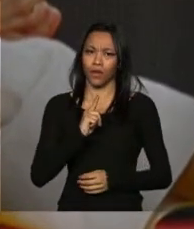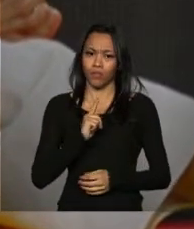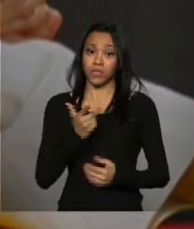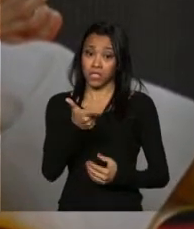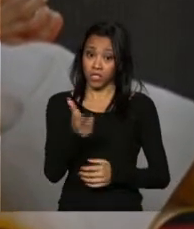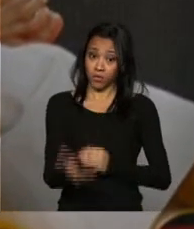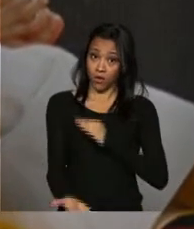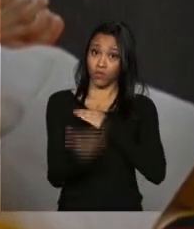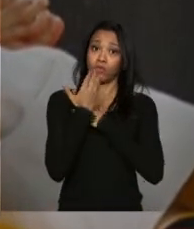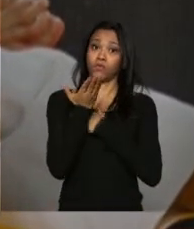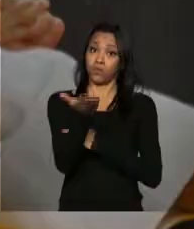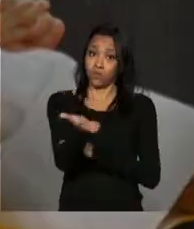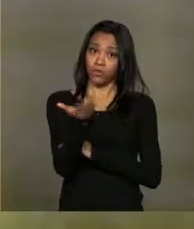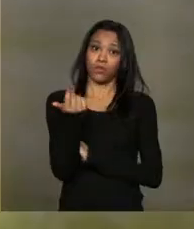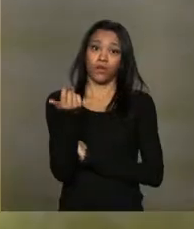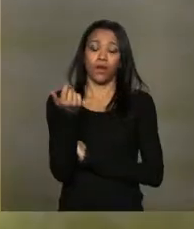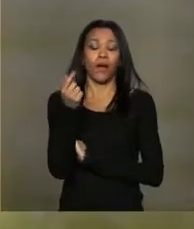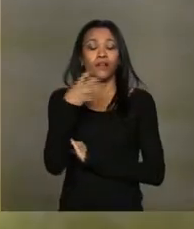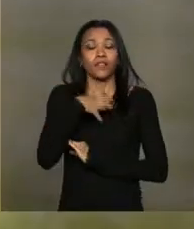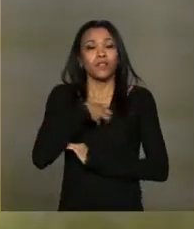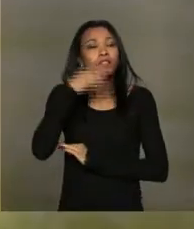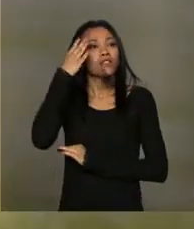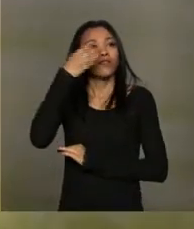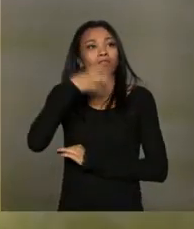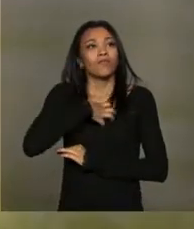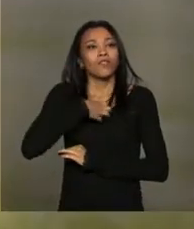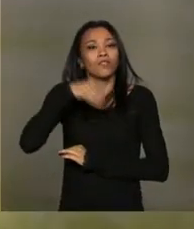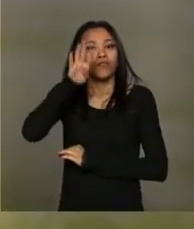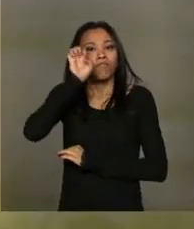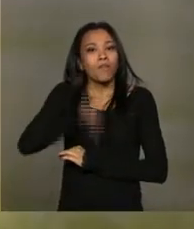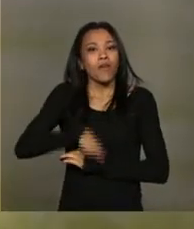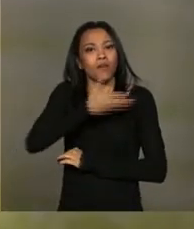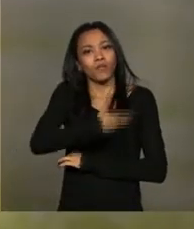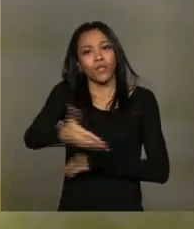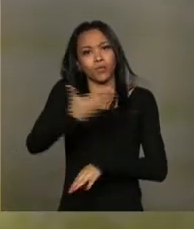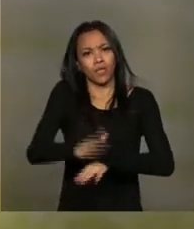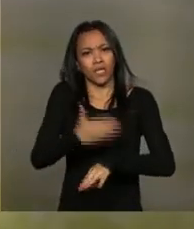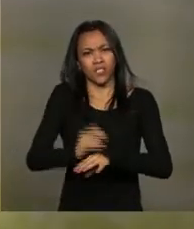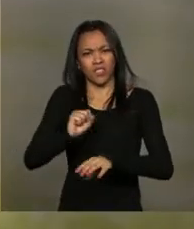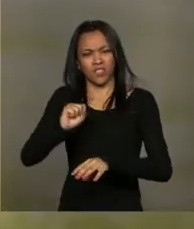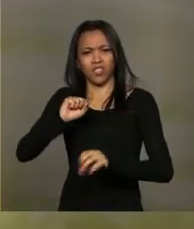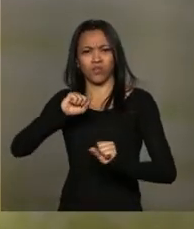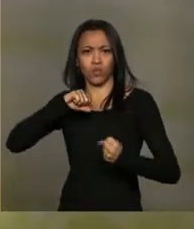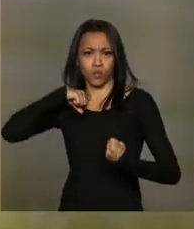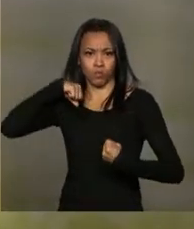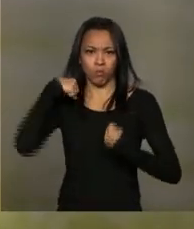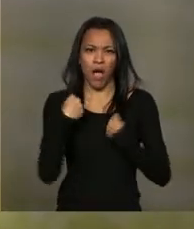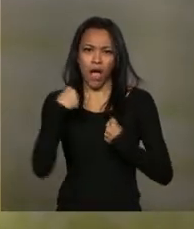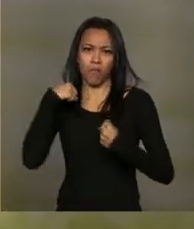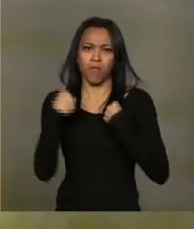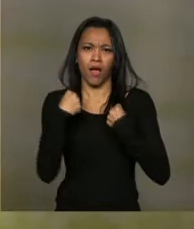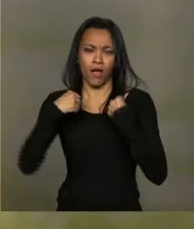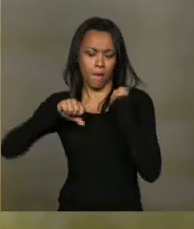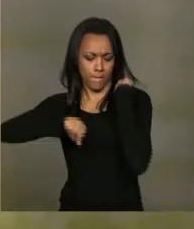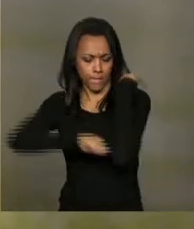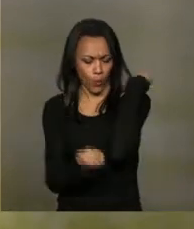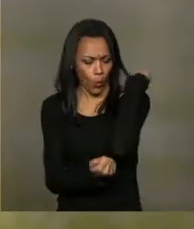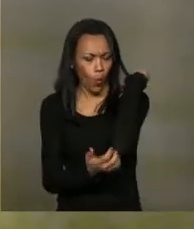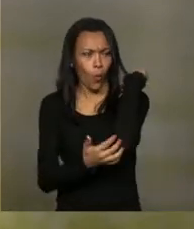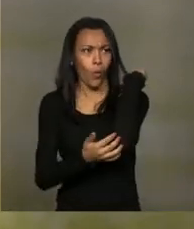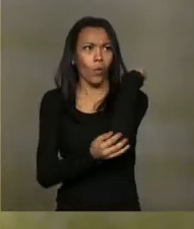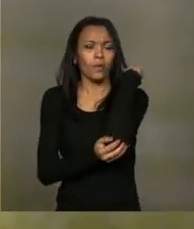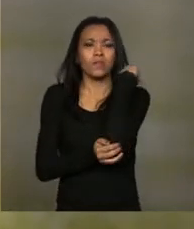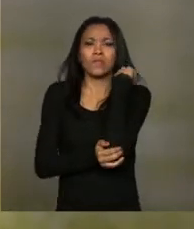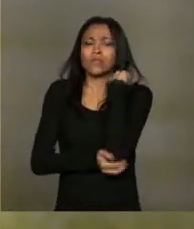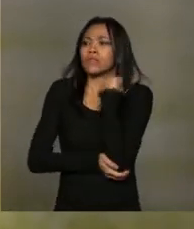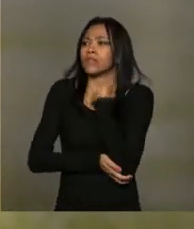ajuda a ter uma tranquilidade durante o treino. Se você se lesiona, como o esporte é muito de contato, você não tem aquela